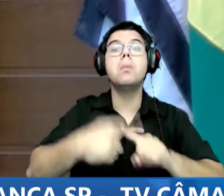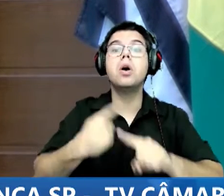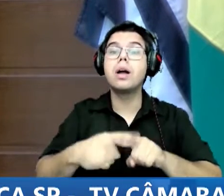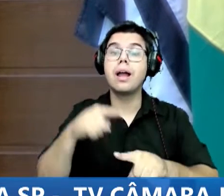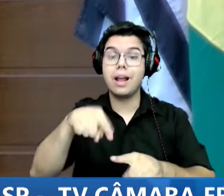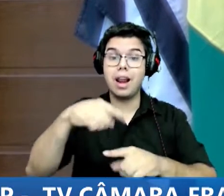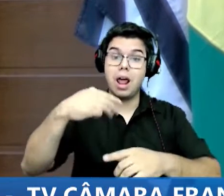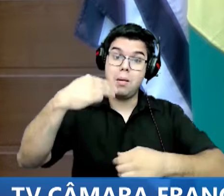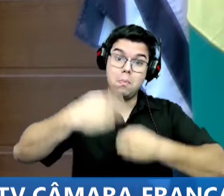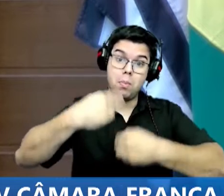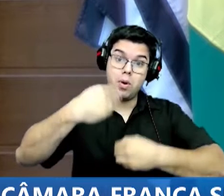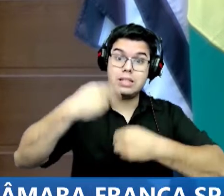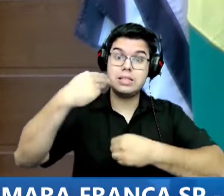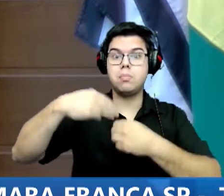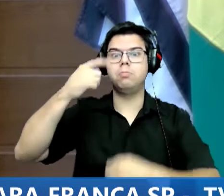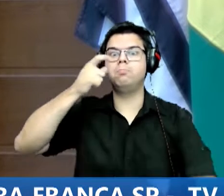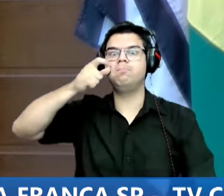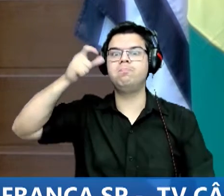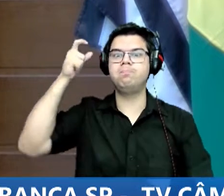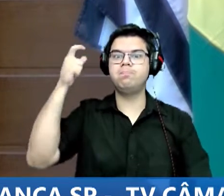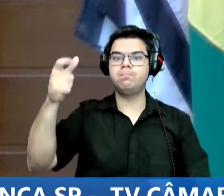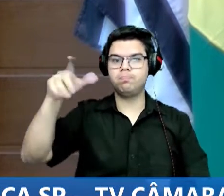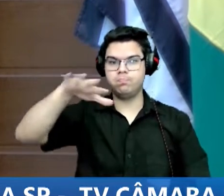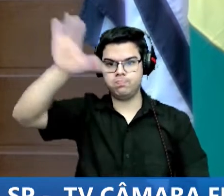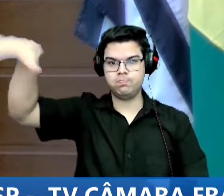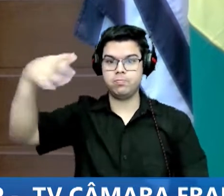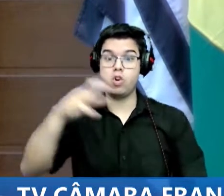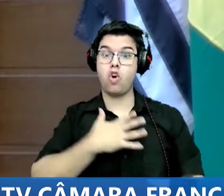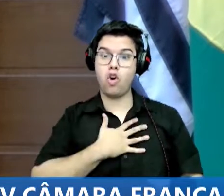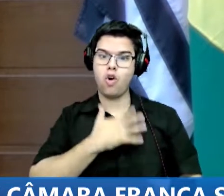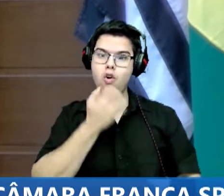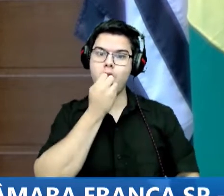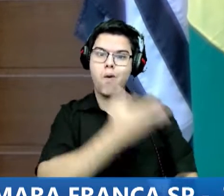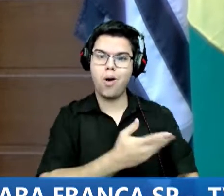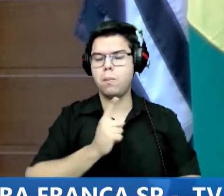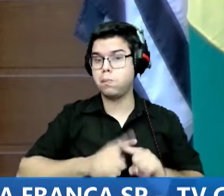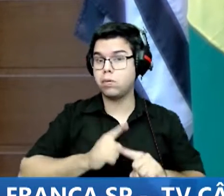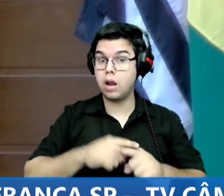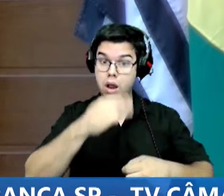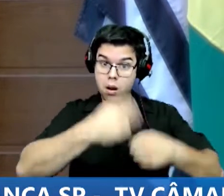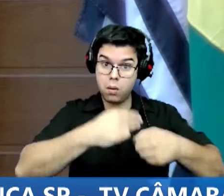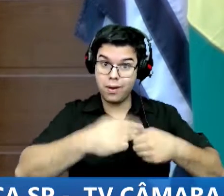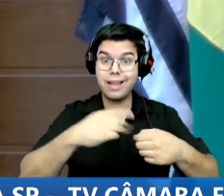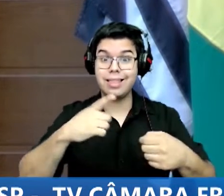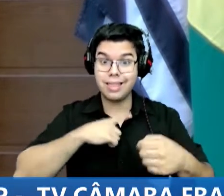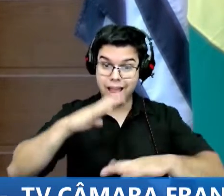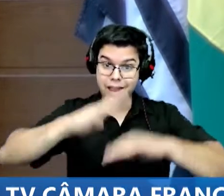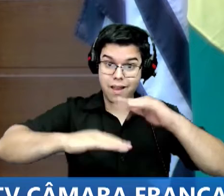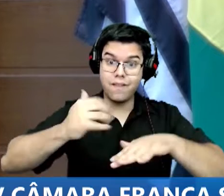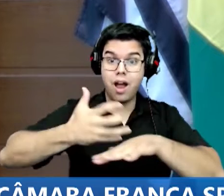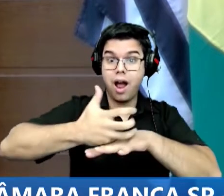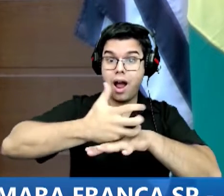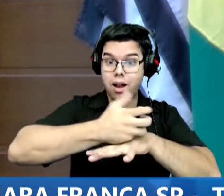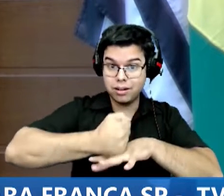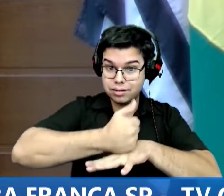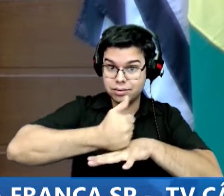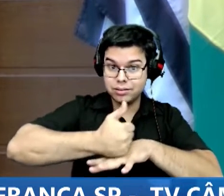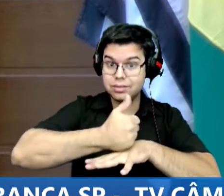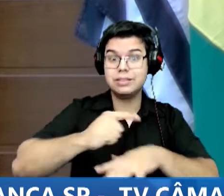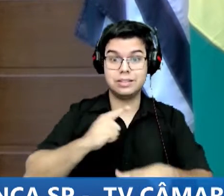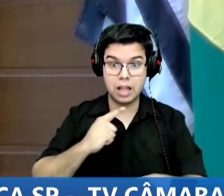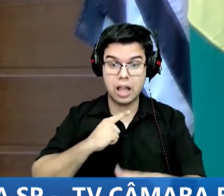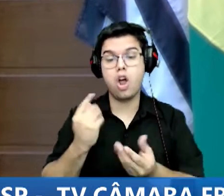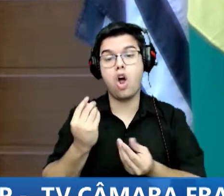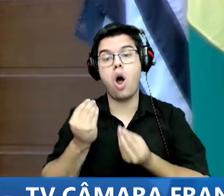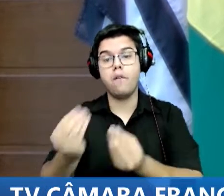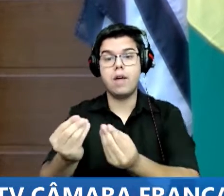com o município atrativo, a gente vai ofertar proteção social para crianças e adolescentes. E é isso que